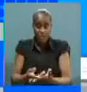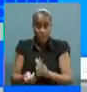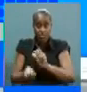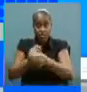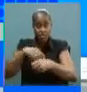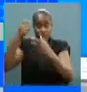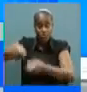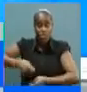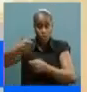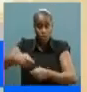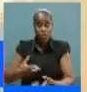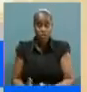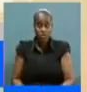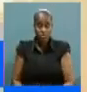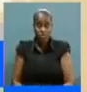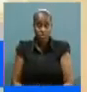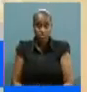para a agricultura.